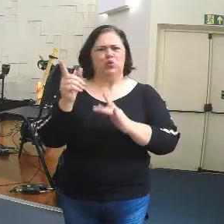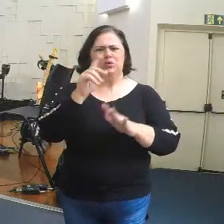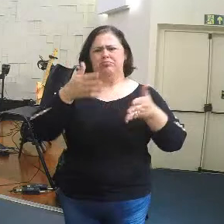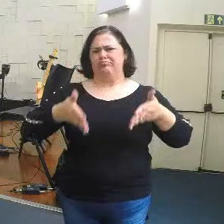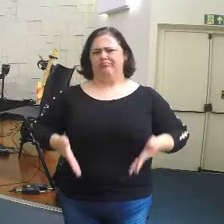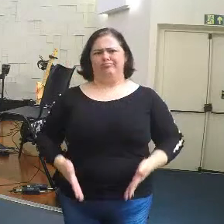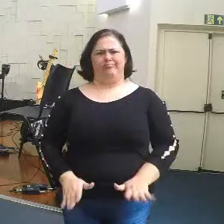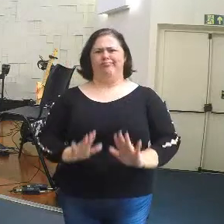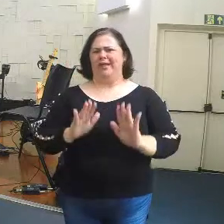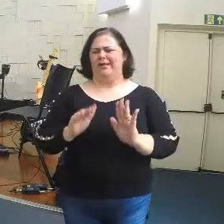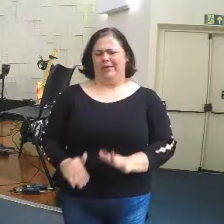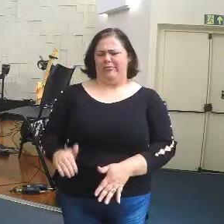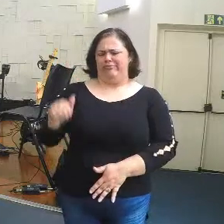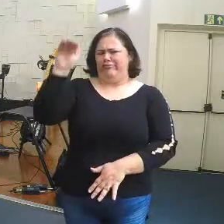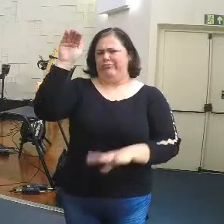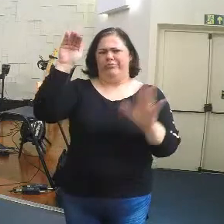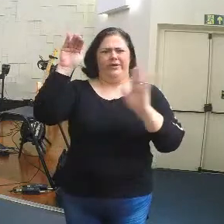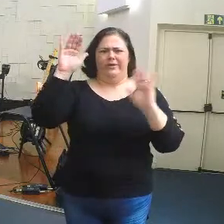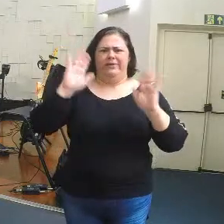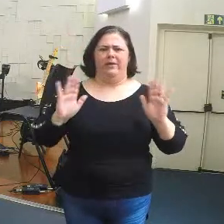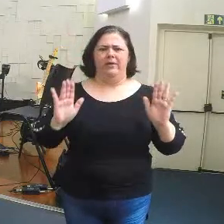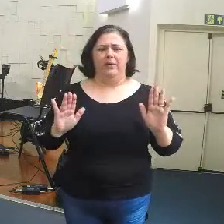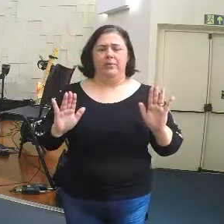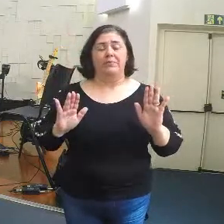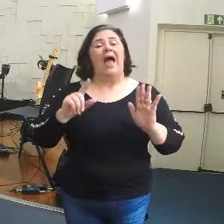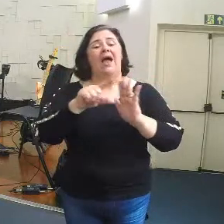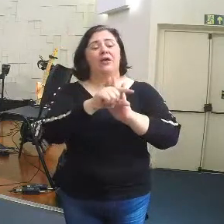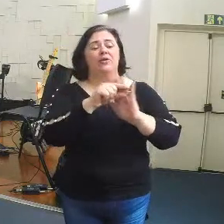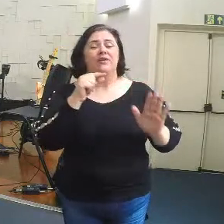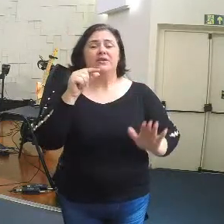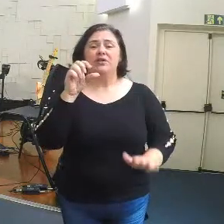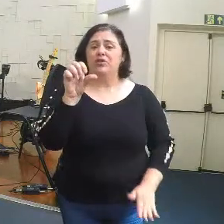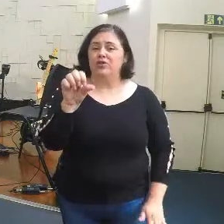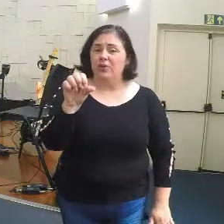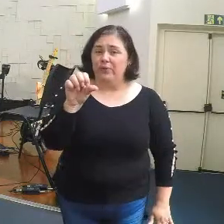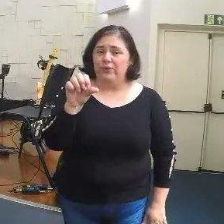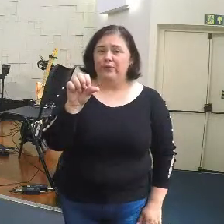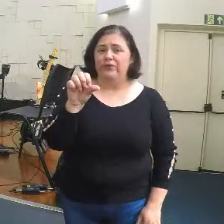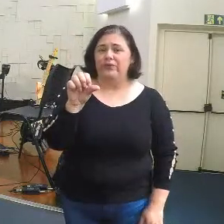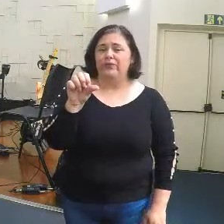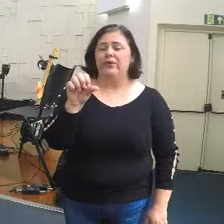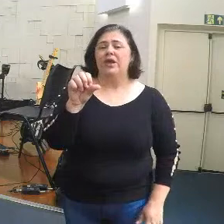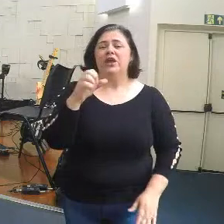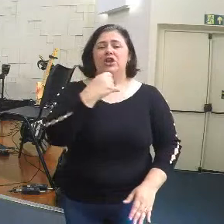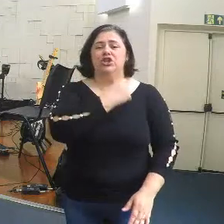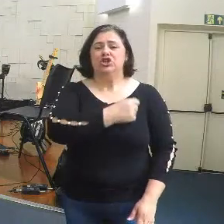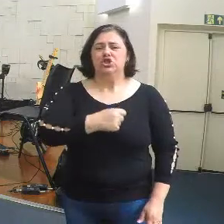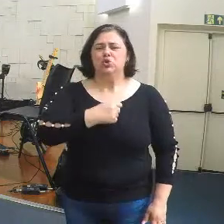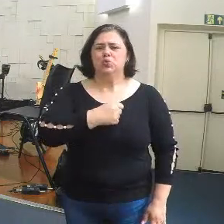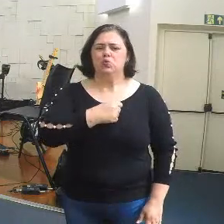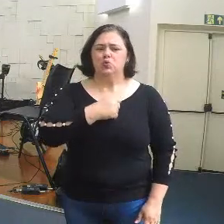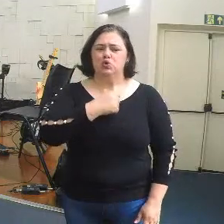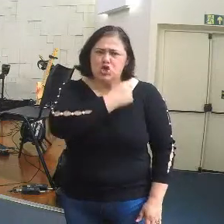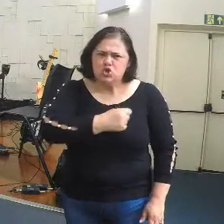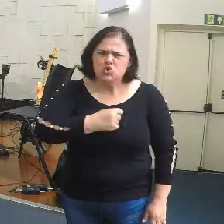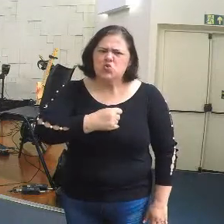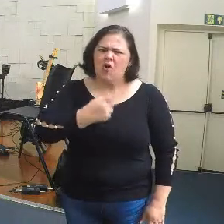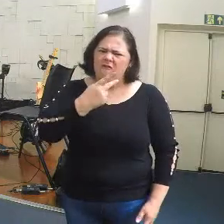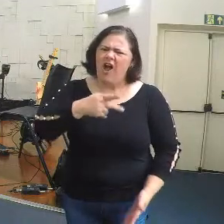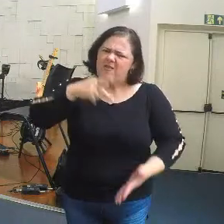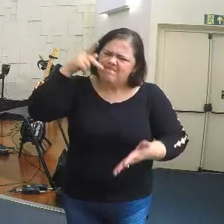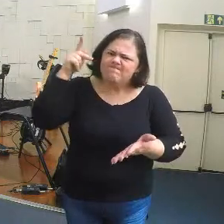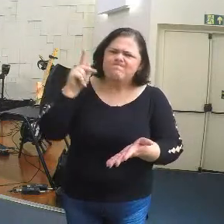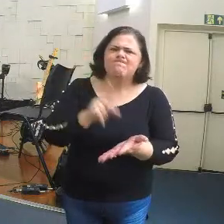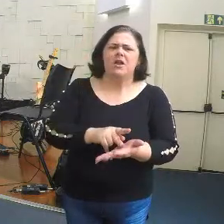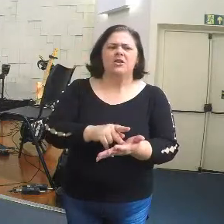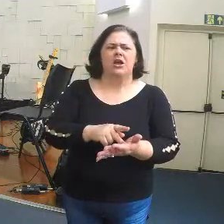saíam dizendo isso. E aqui nós vemos o versículo 9 dessa mesma epístola, João sendo taxativo: todo aquele que